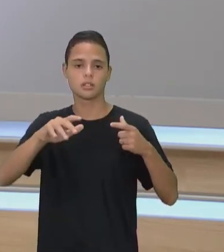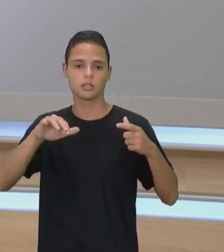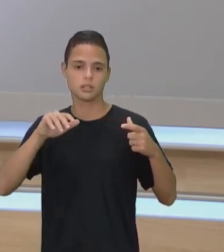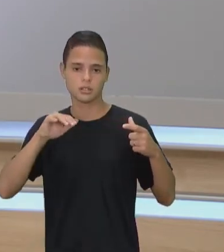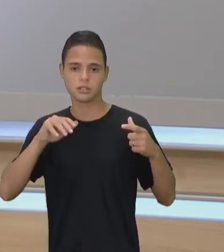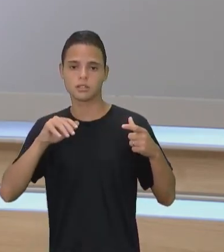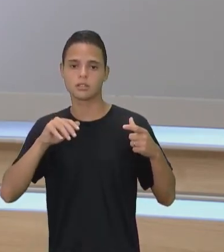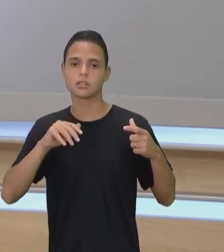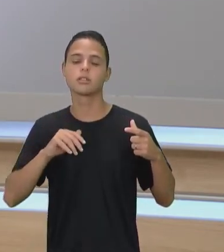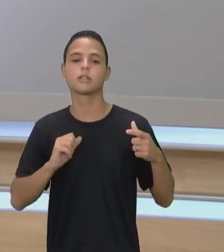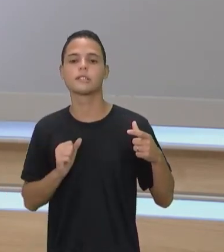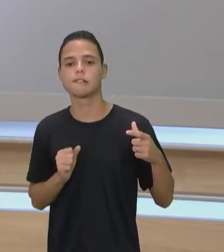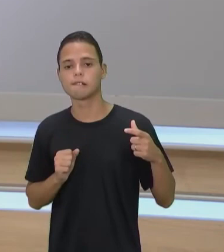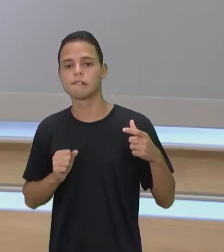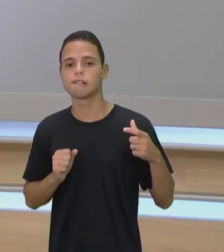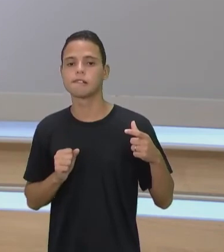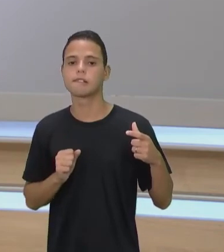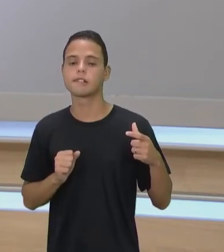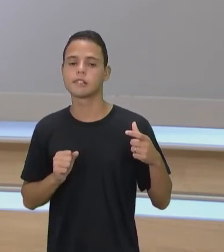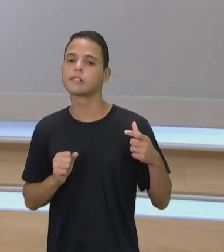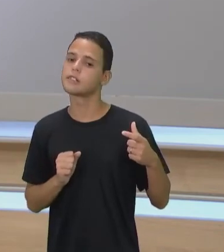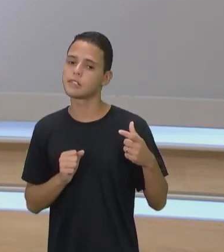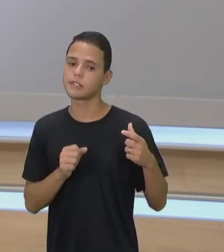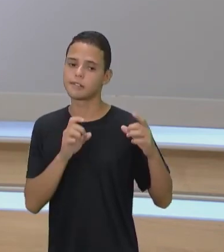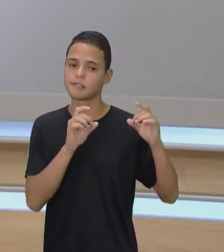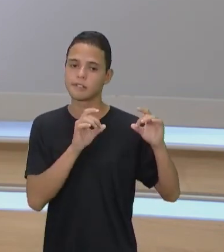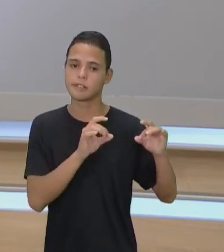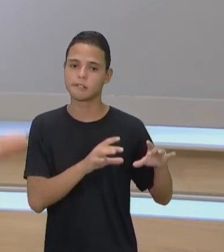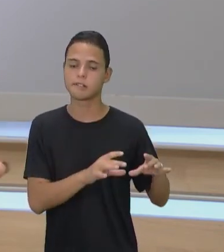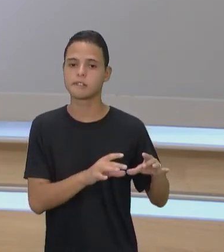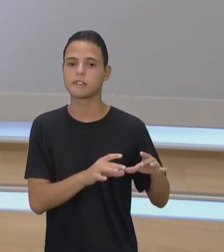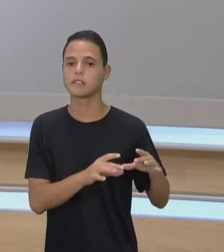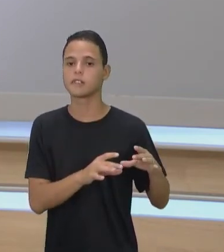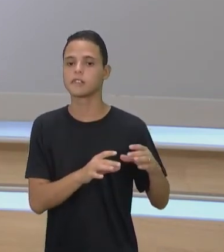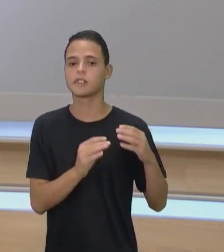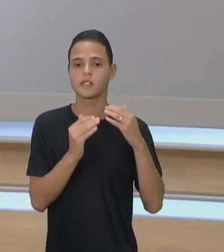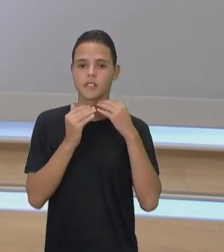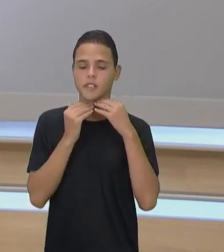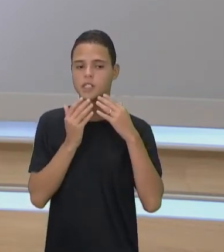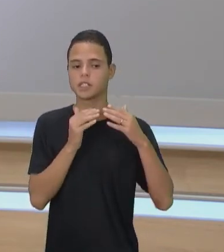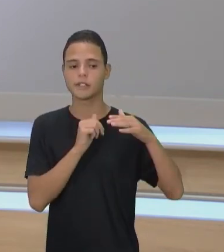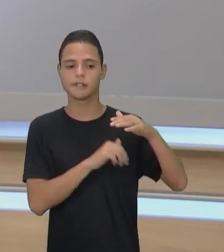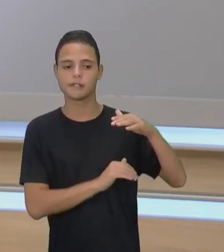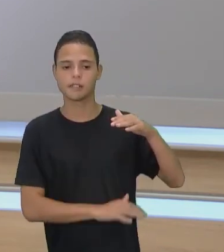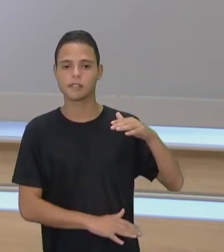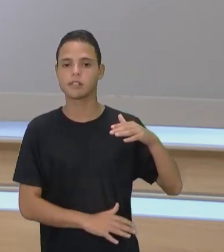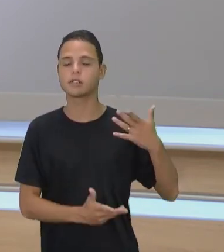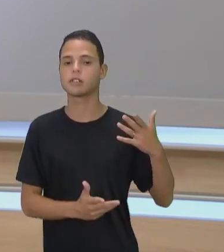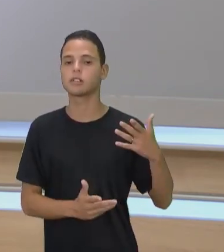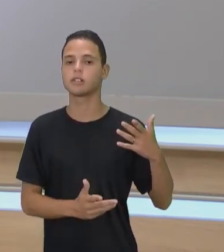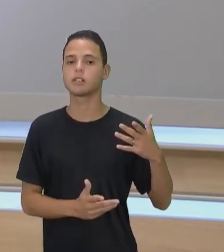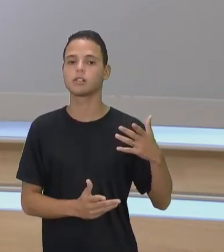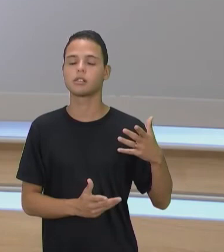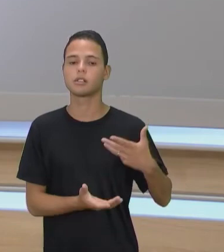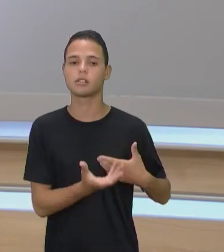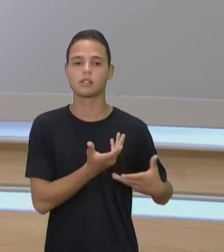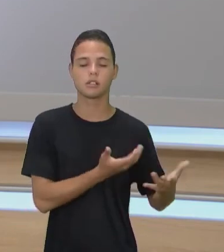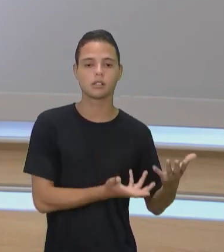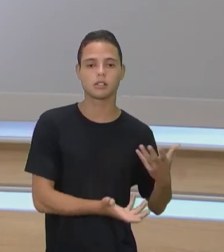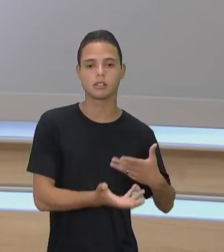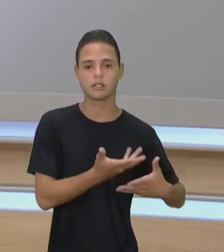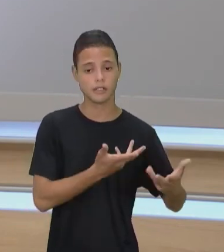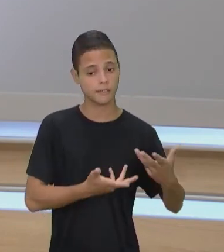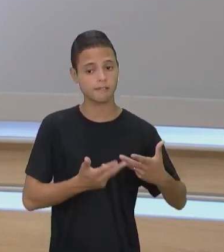mar. Essa questão do lixo é muito complicada, você não tem onde colocar, você não tem espaço físico. Então, a incineração,